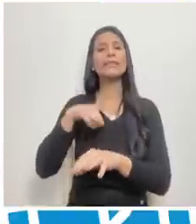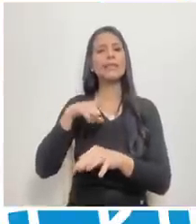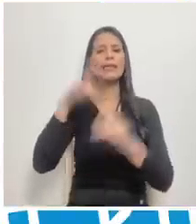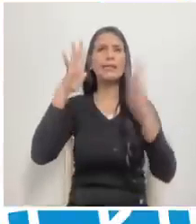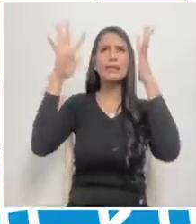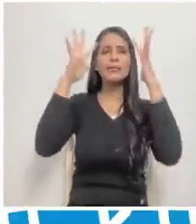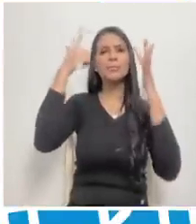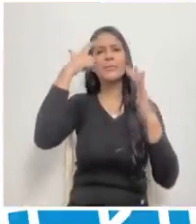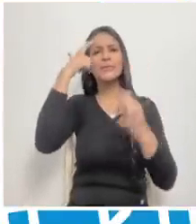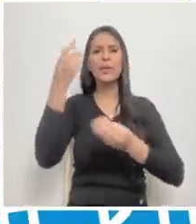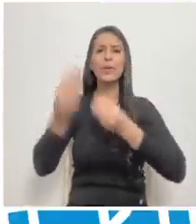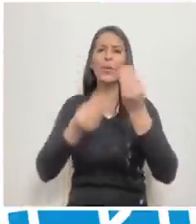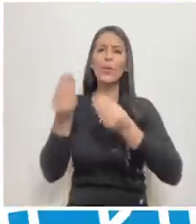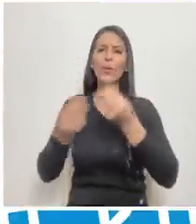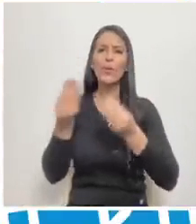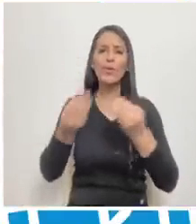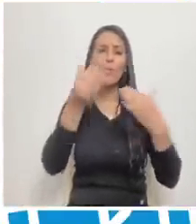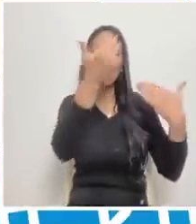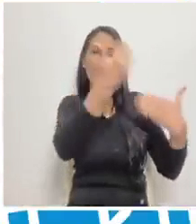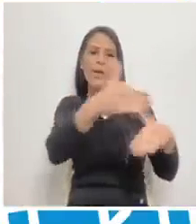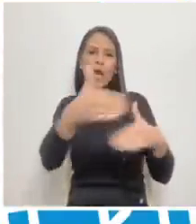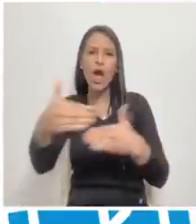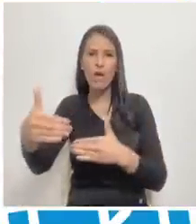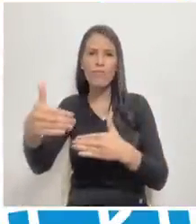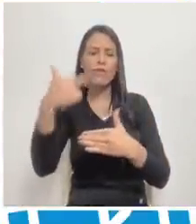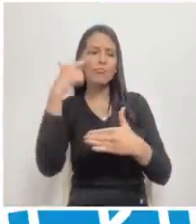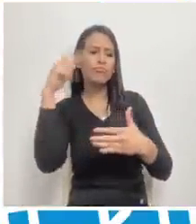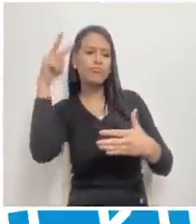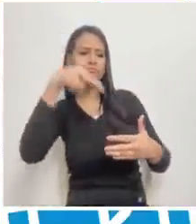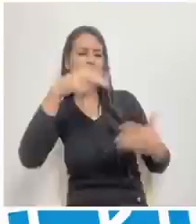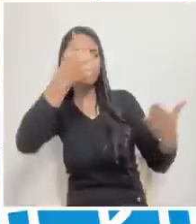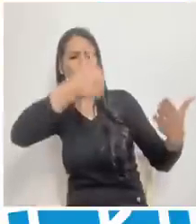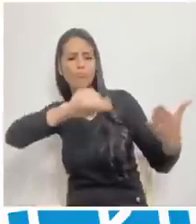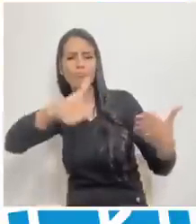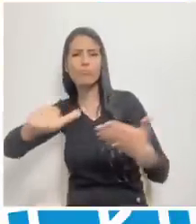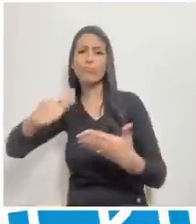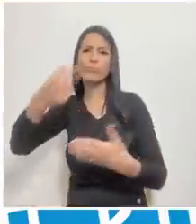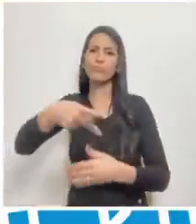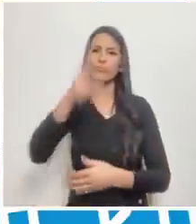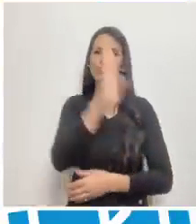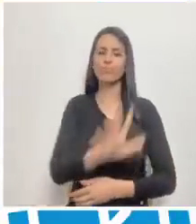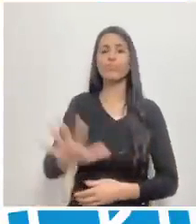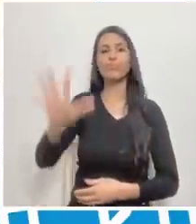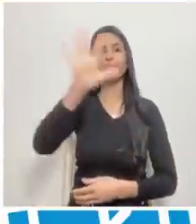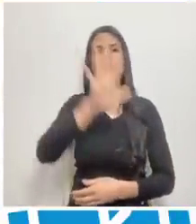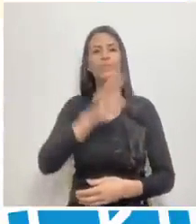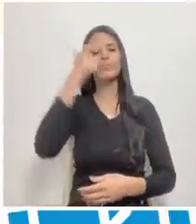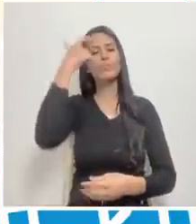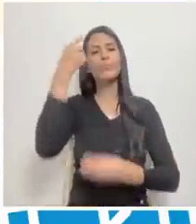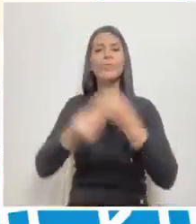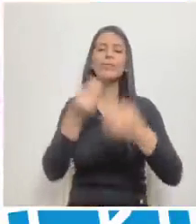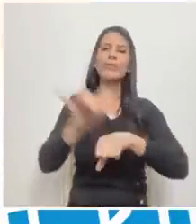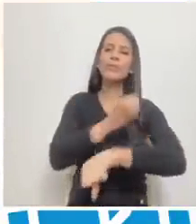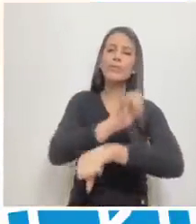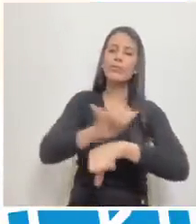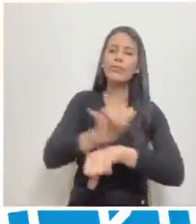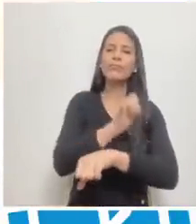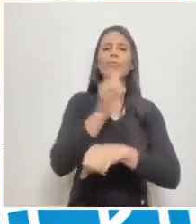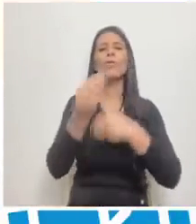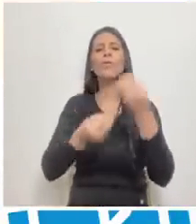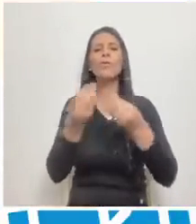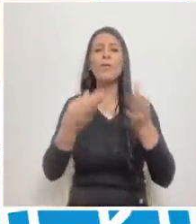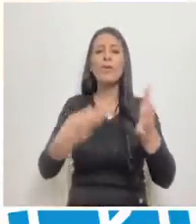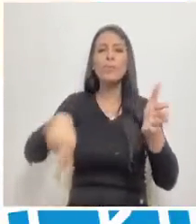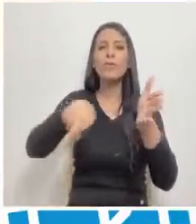gente tem na educação básica. Vamos discutir as estratégias, as soluções emergenciais, a recuperação de aprendizagem e, sobretudo, as